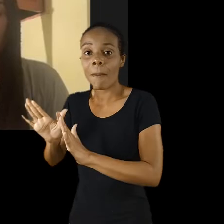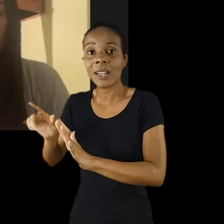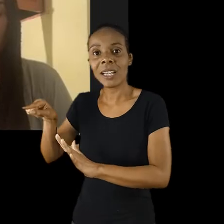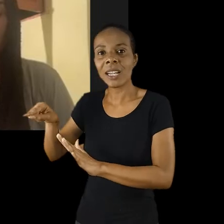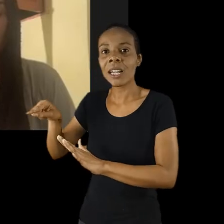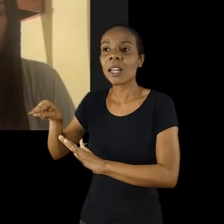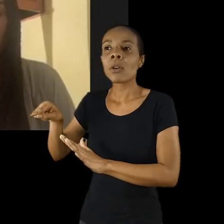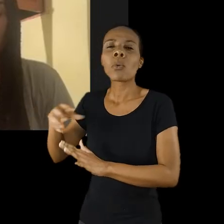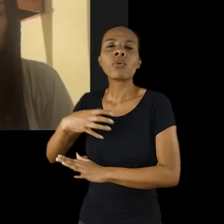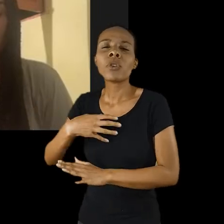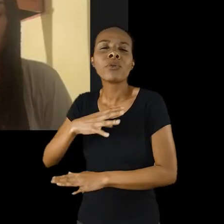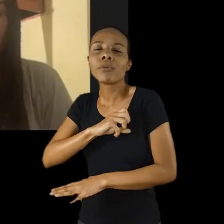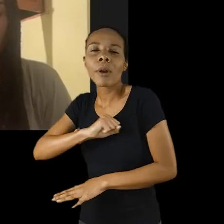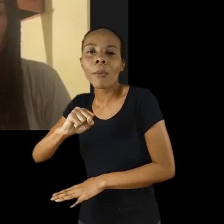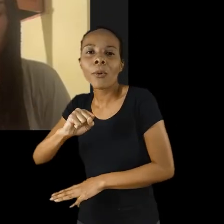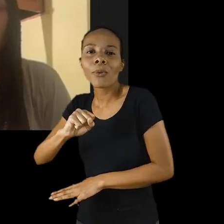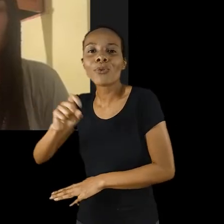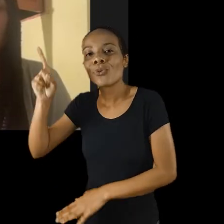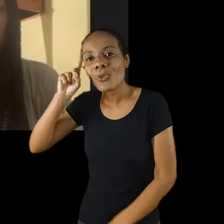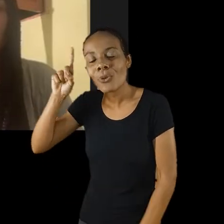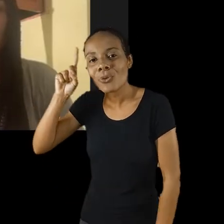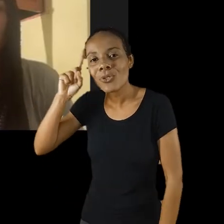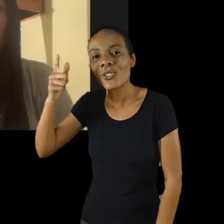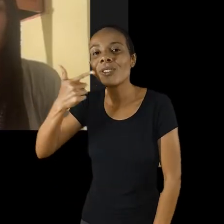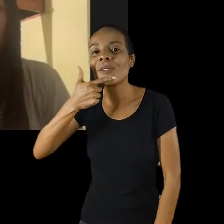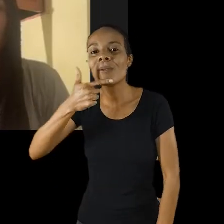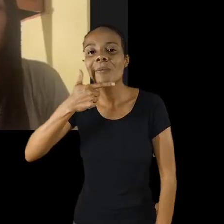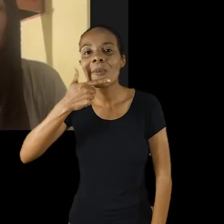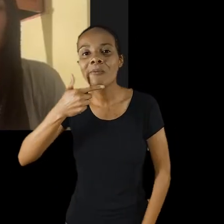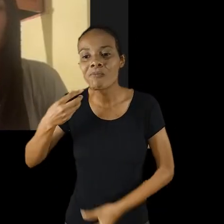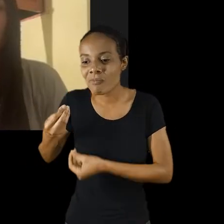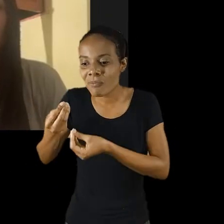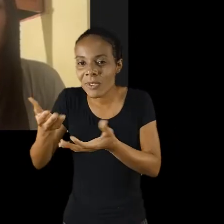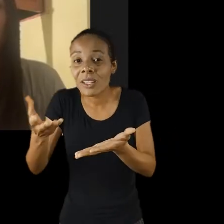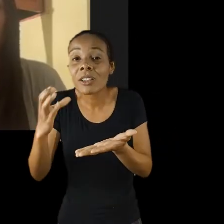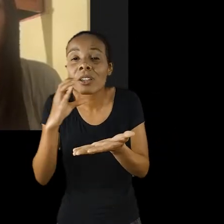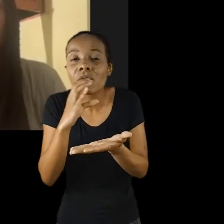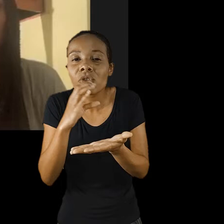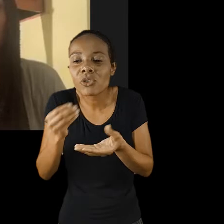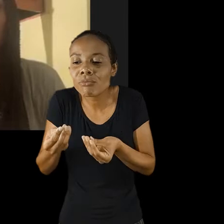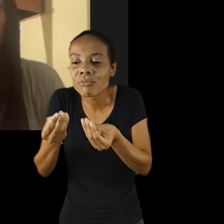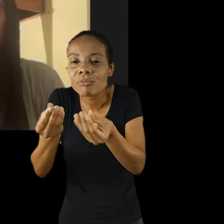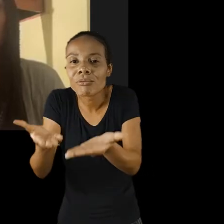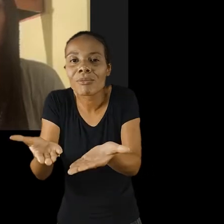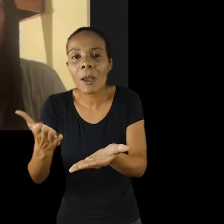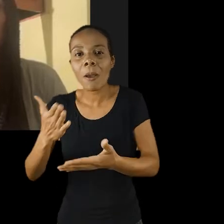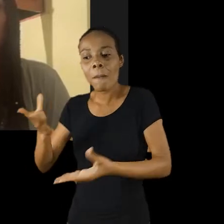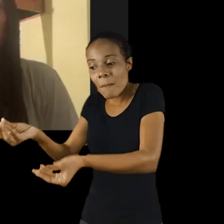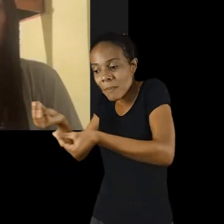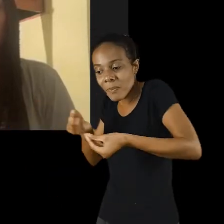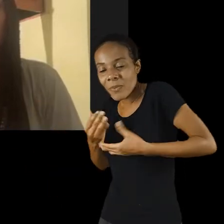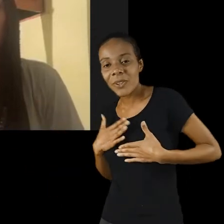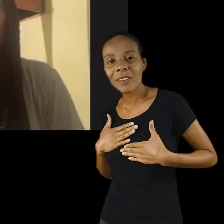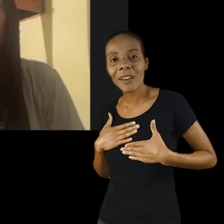para eu tomar café. E fala assim, deixei lá. E ele sai com fome. Ele sai com fome, ele sai sem o seu café,